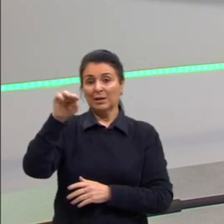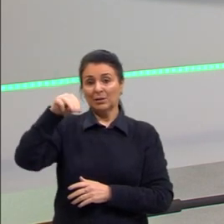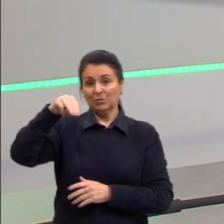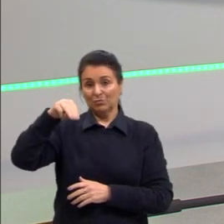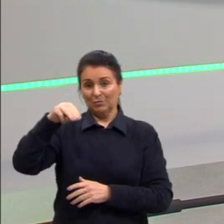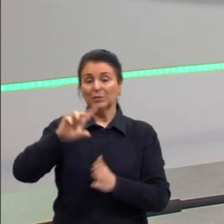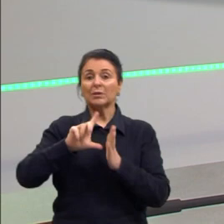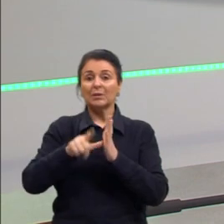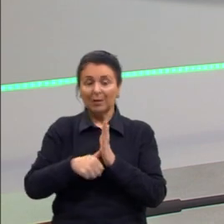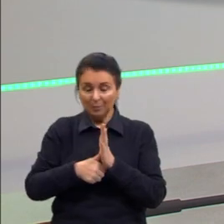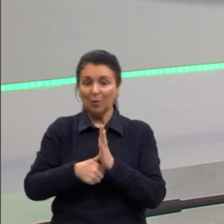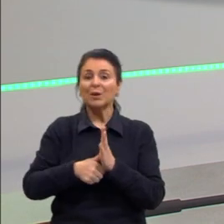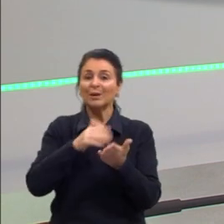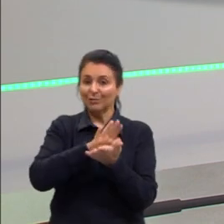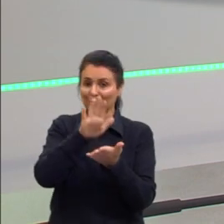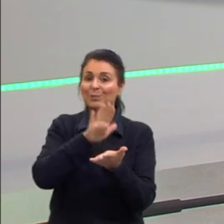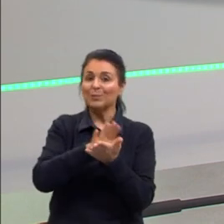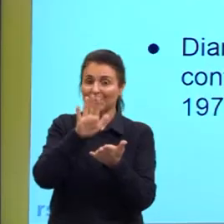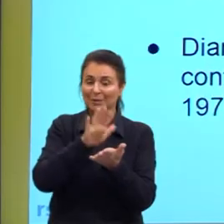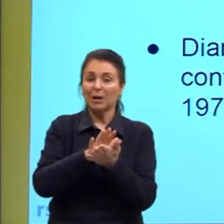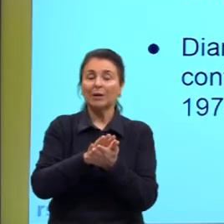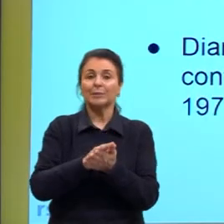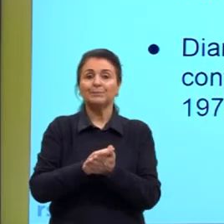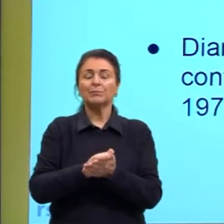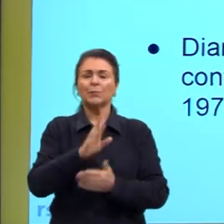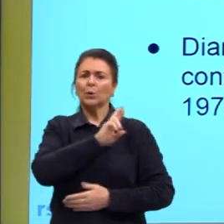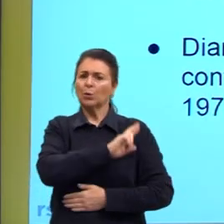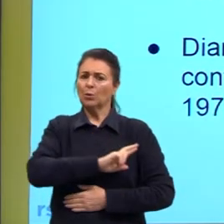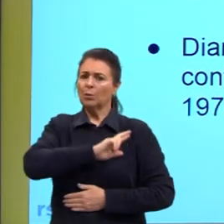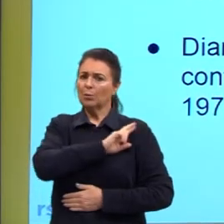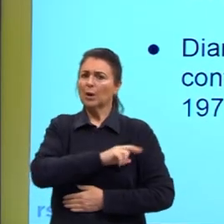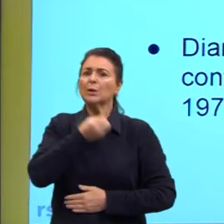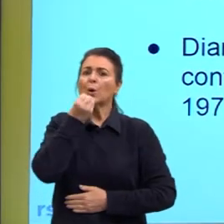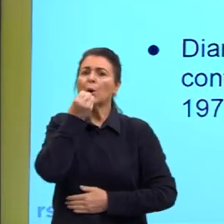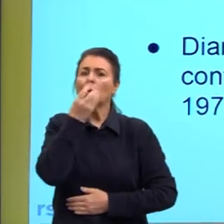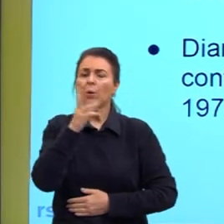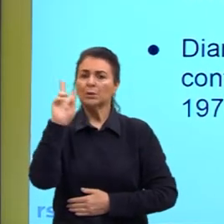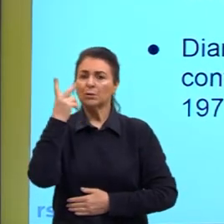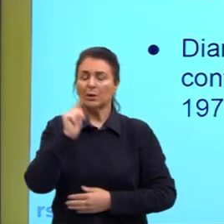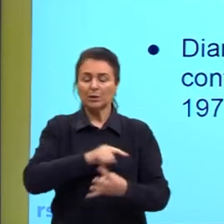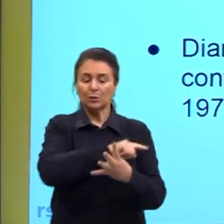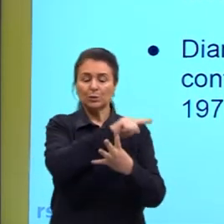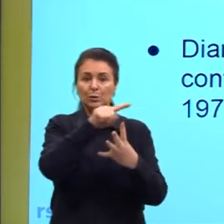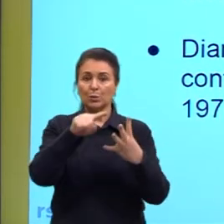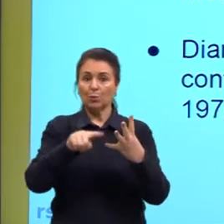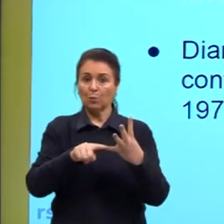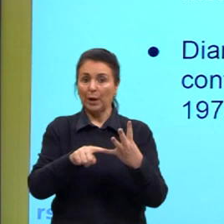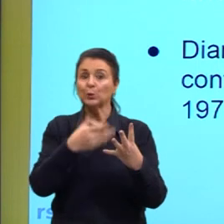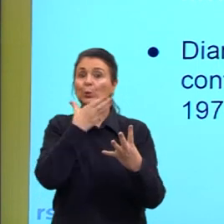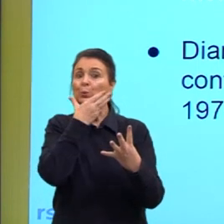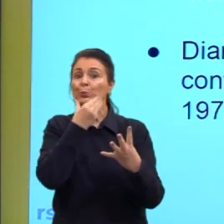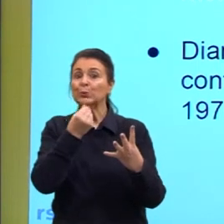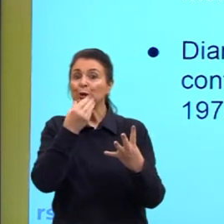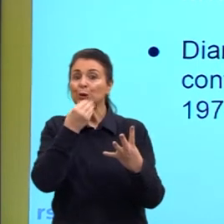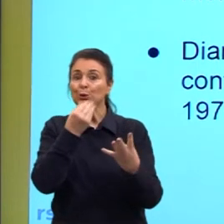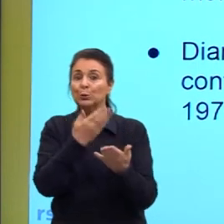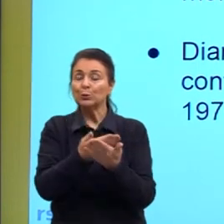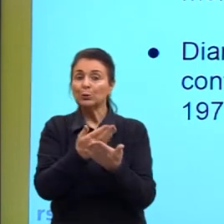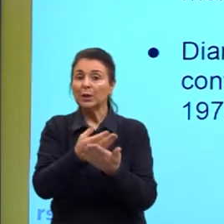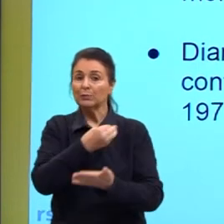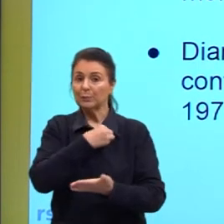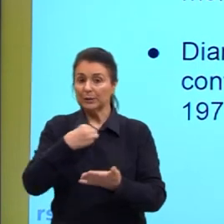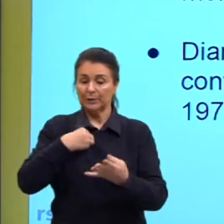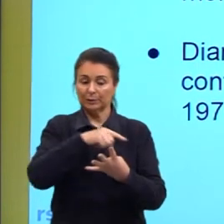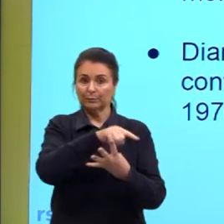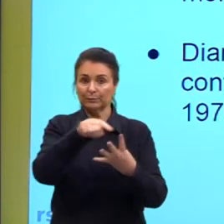sucesso na época e o romance O que trata da história né vai narrando a história de quatro estudantes de medicina que é o Felipe o